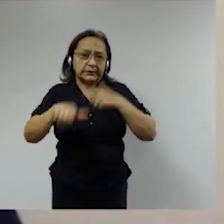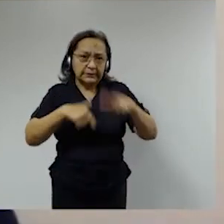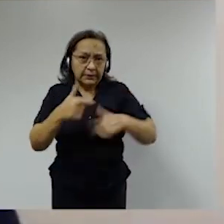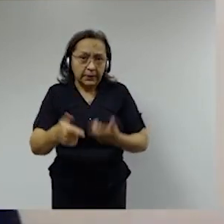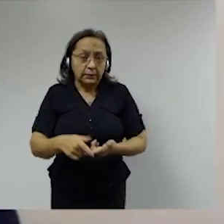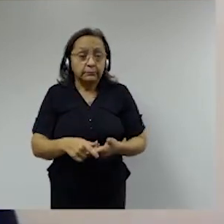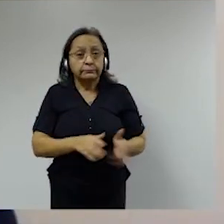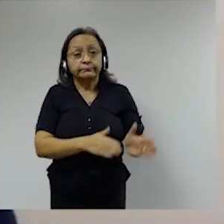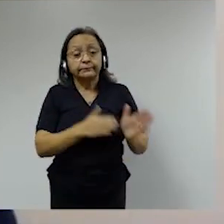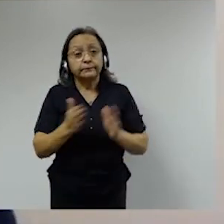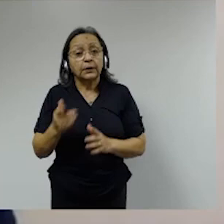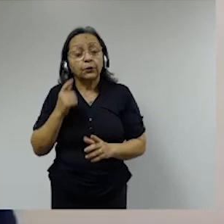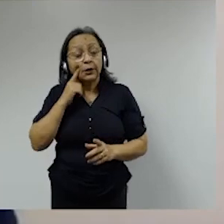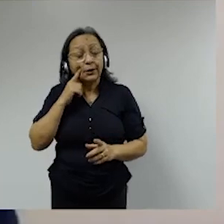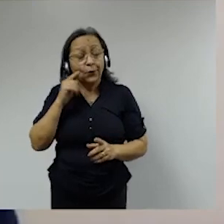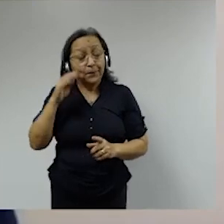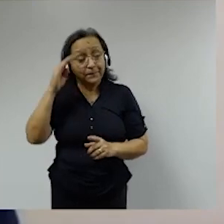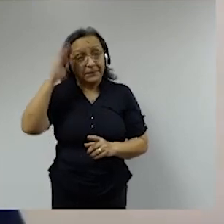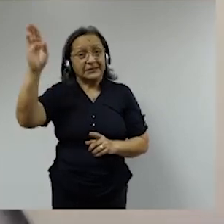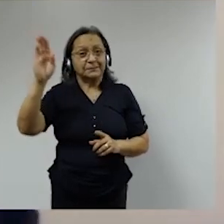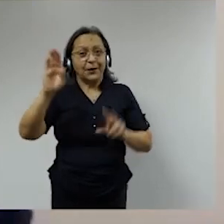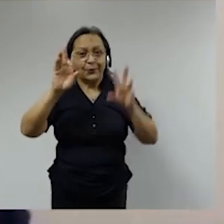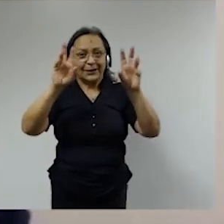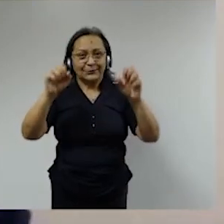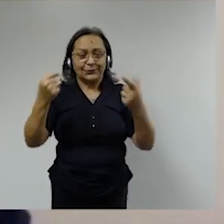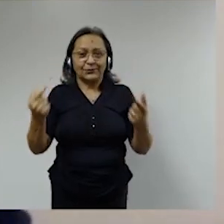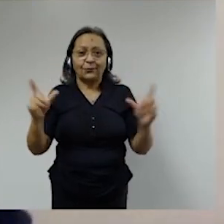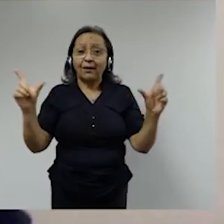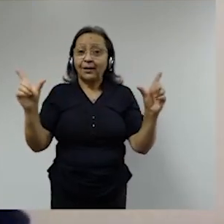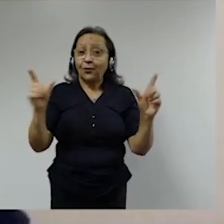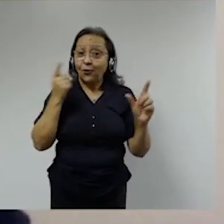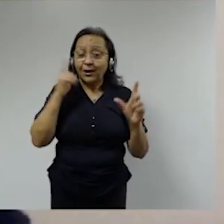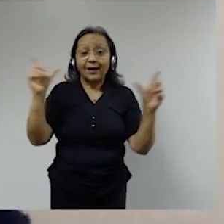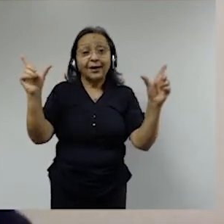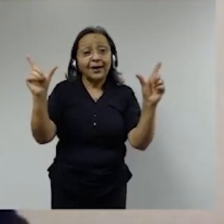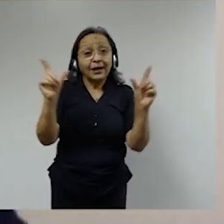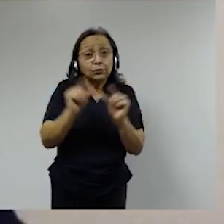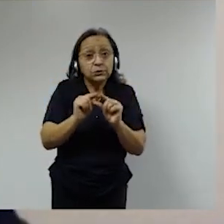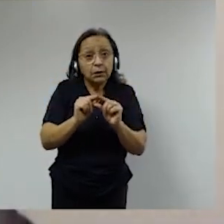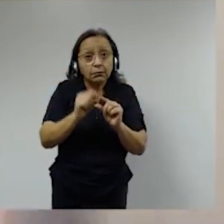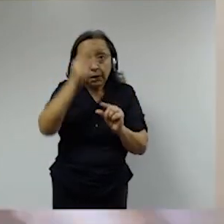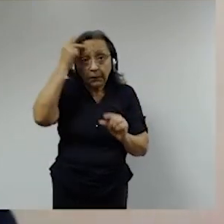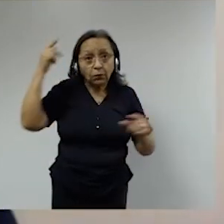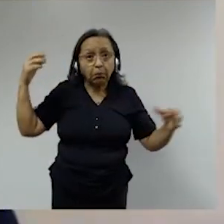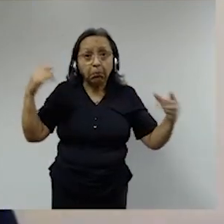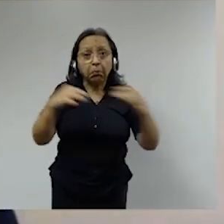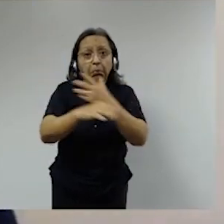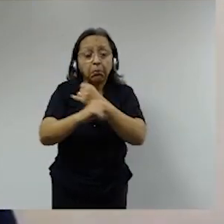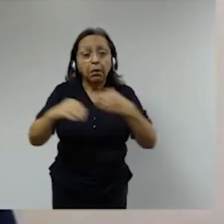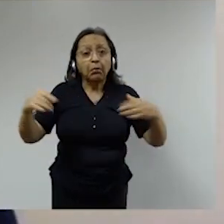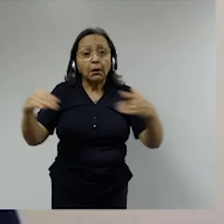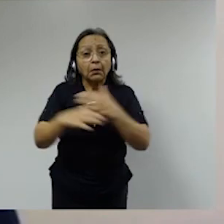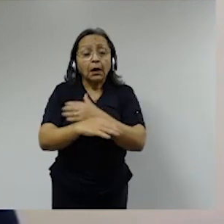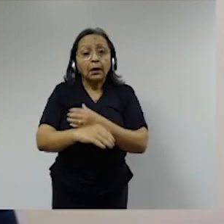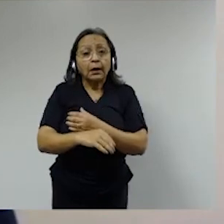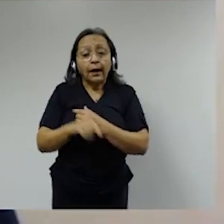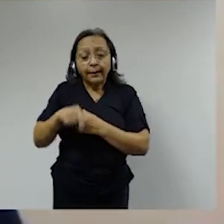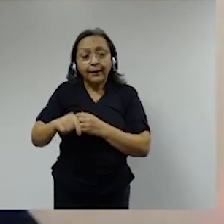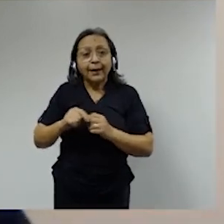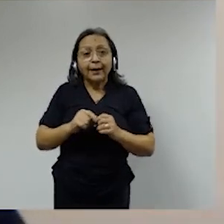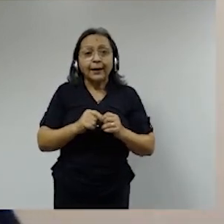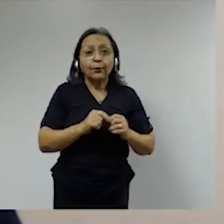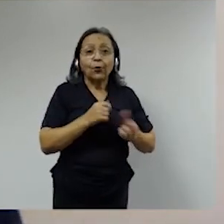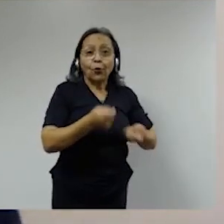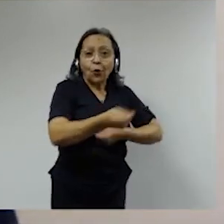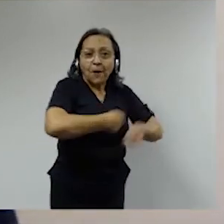num ponto que eu queria especificamente tratar. Com a redução da circulação das pessoas, o aumento do comércio eletrônico, o